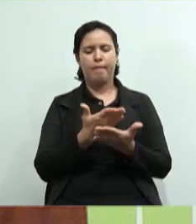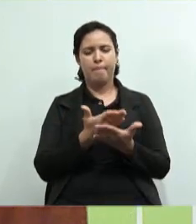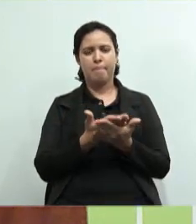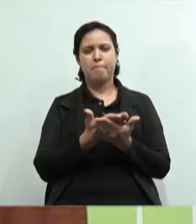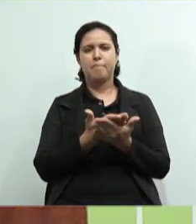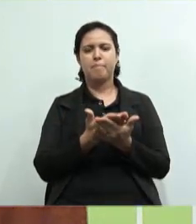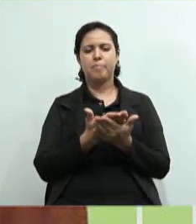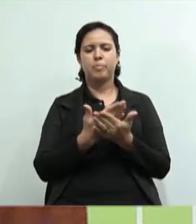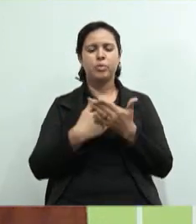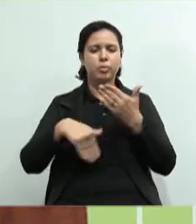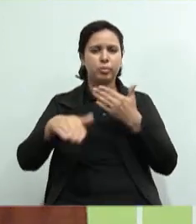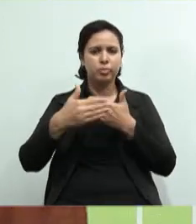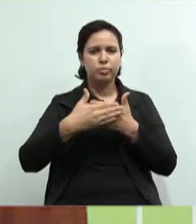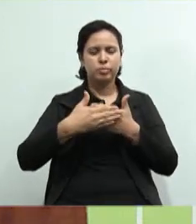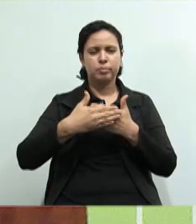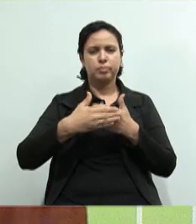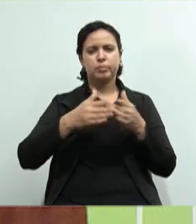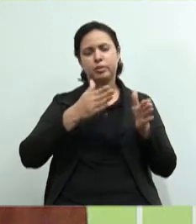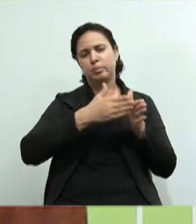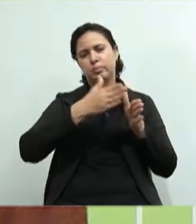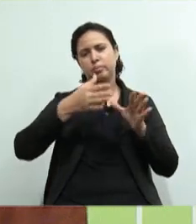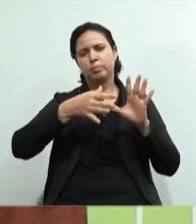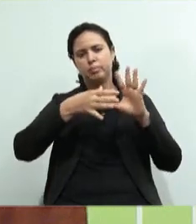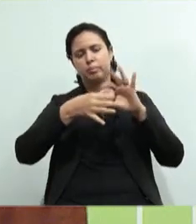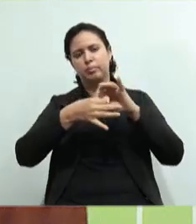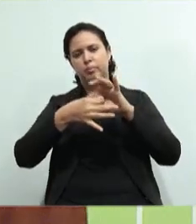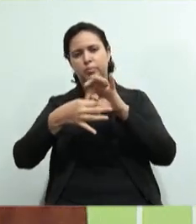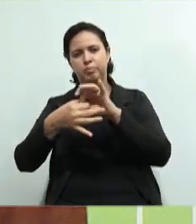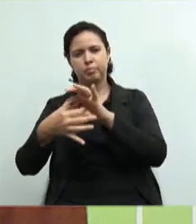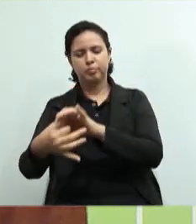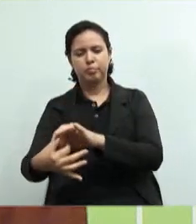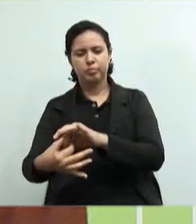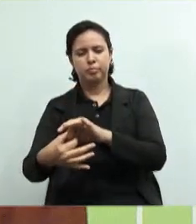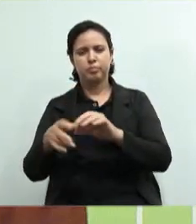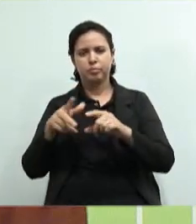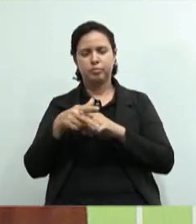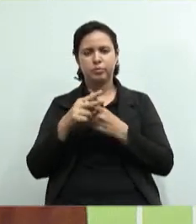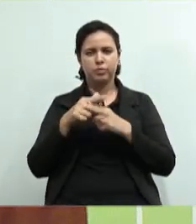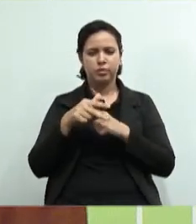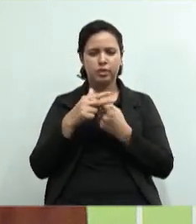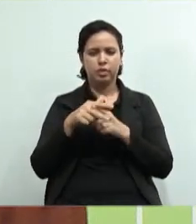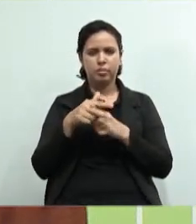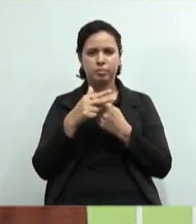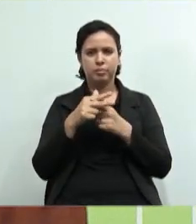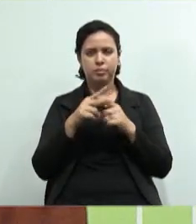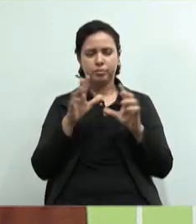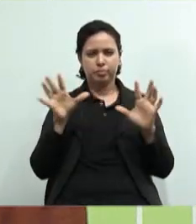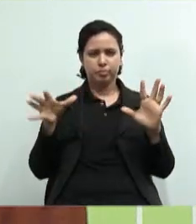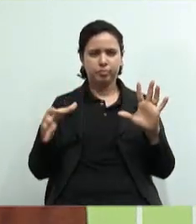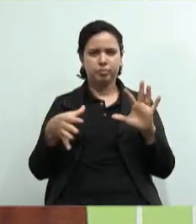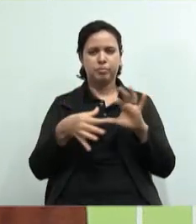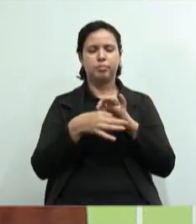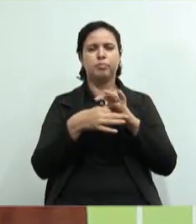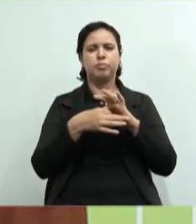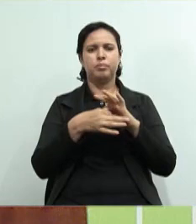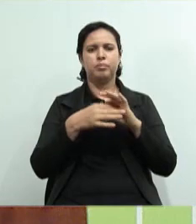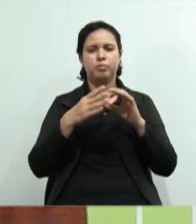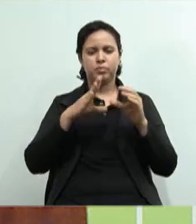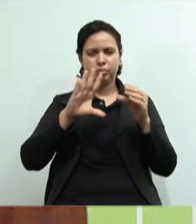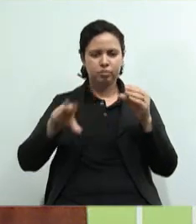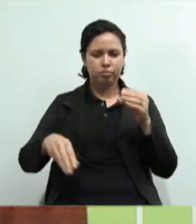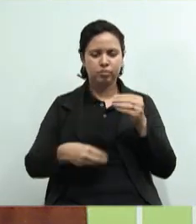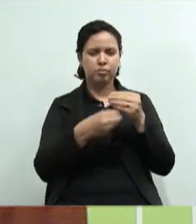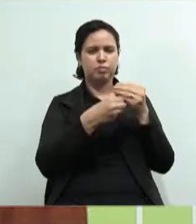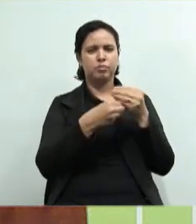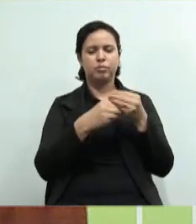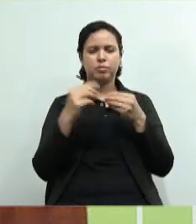tudo é uma sequência de várias ferramentas que vão juntando e vão agregando para que